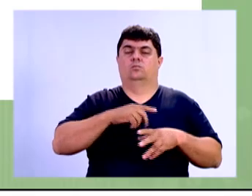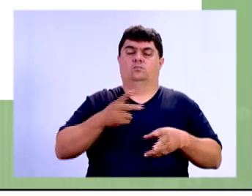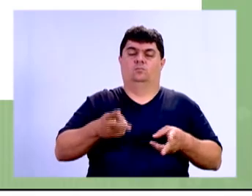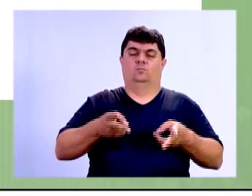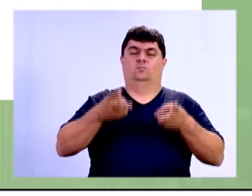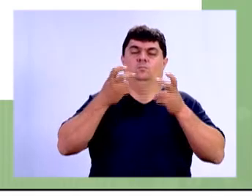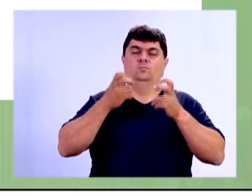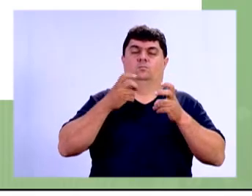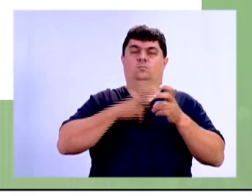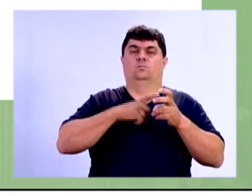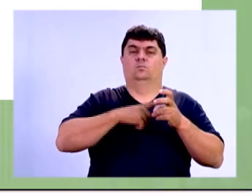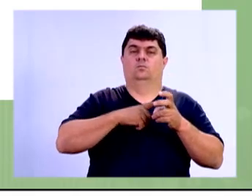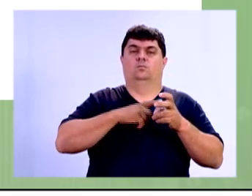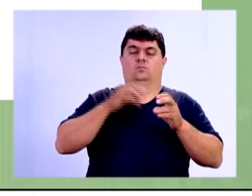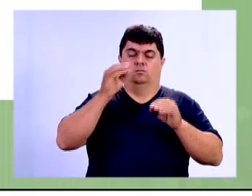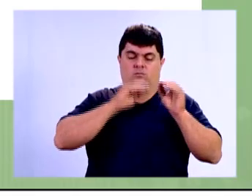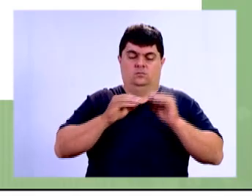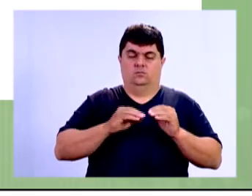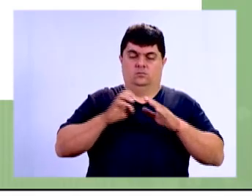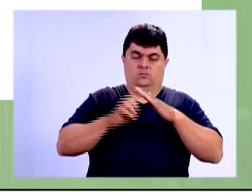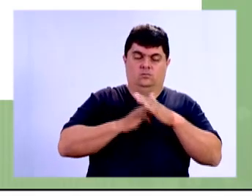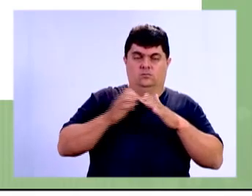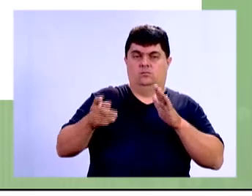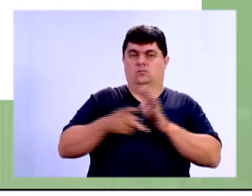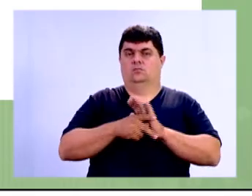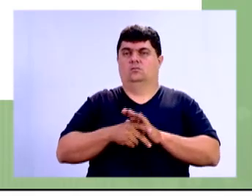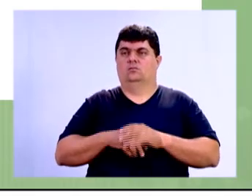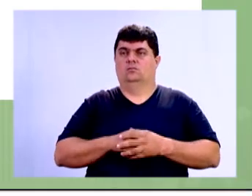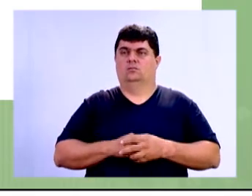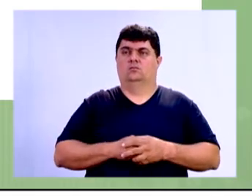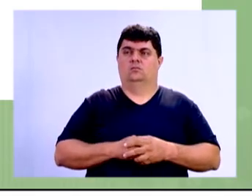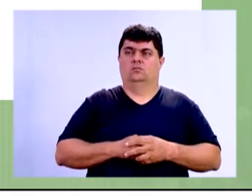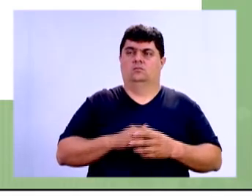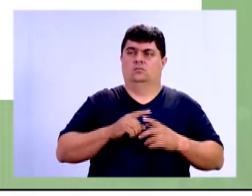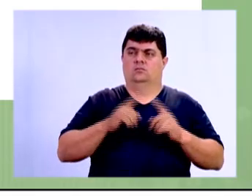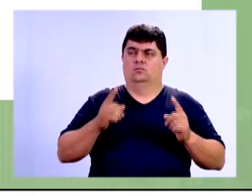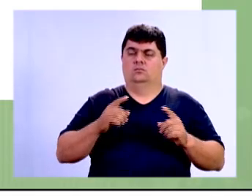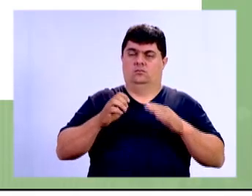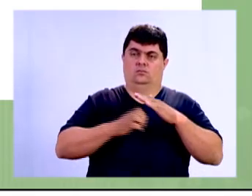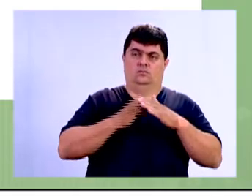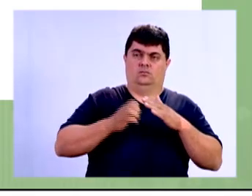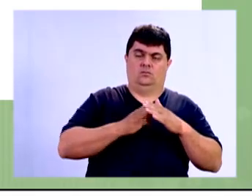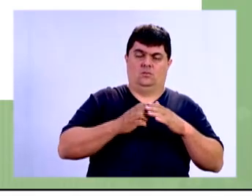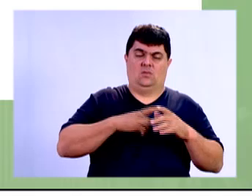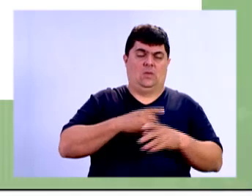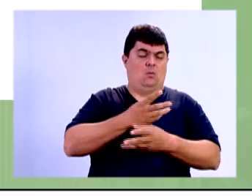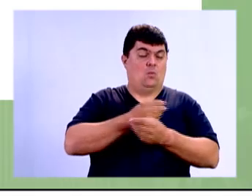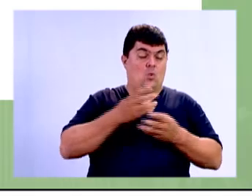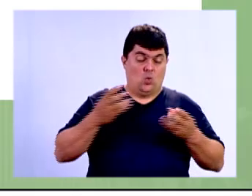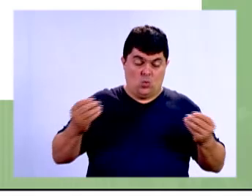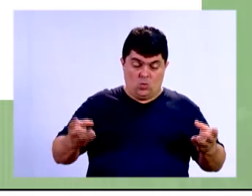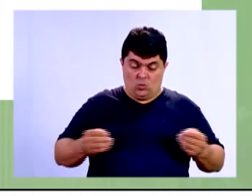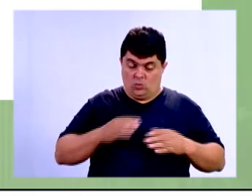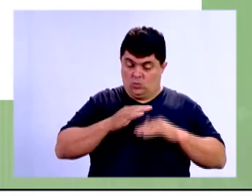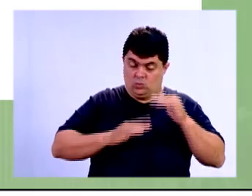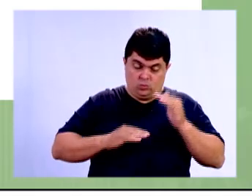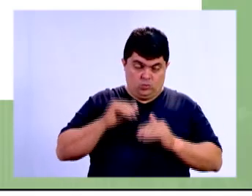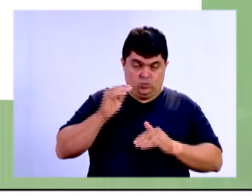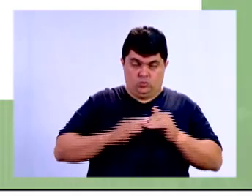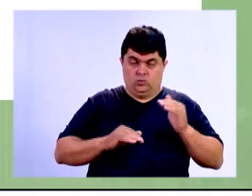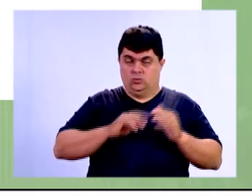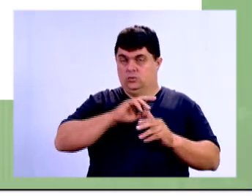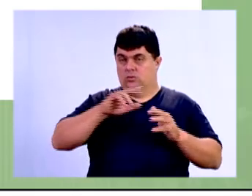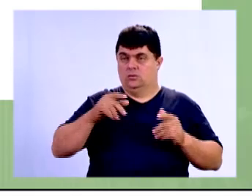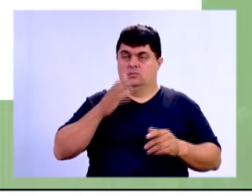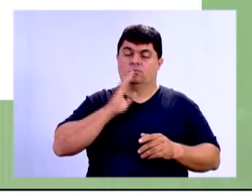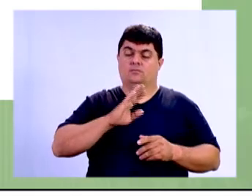empresa. Perceba que o funcionário pertence a uma empresa. Já a empresa, ele tem N funcionários.